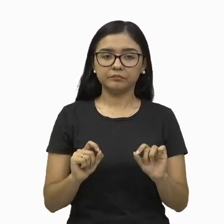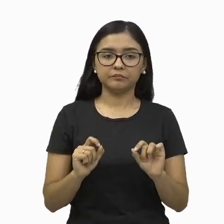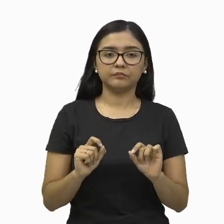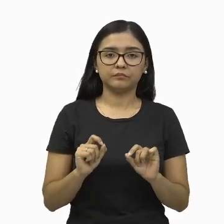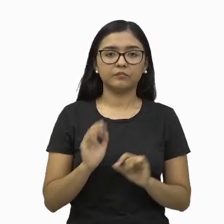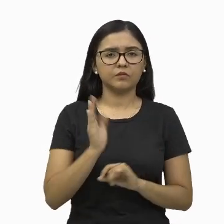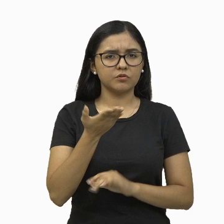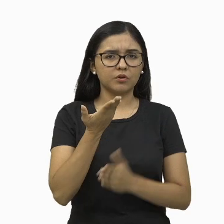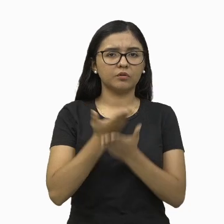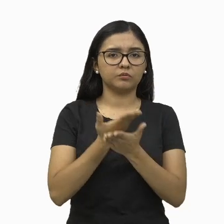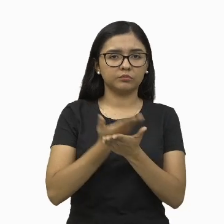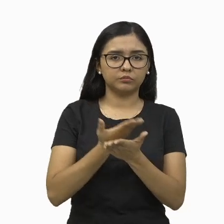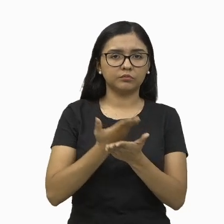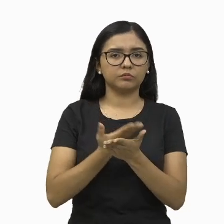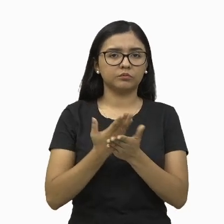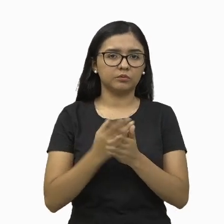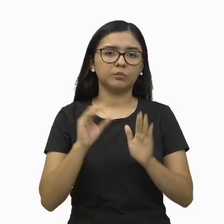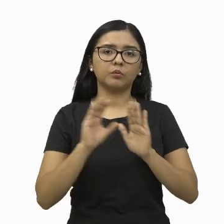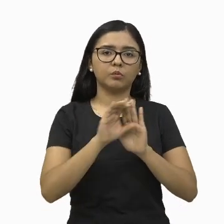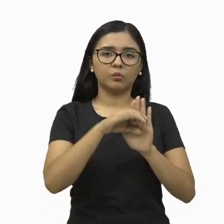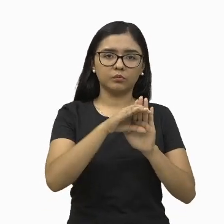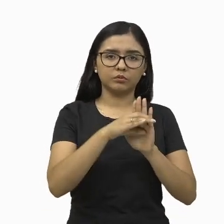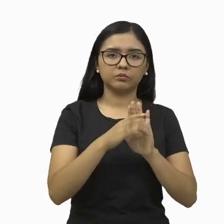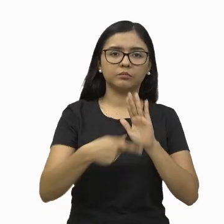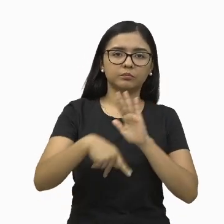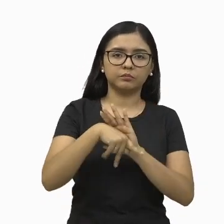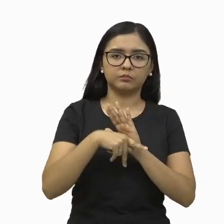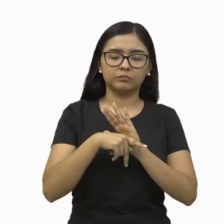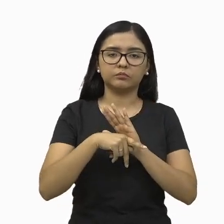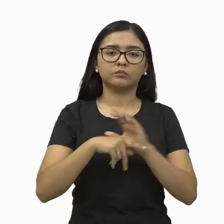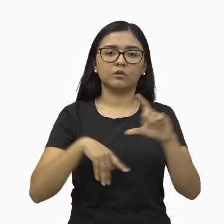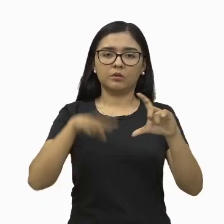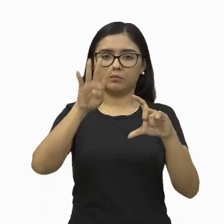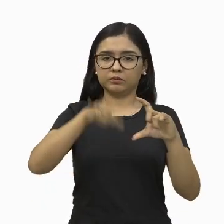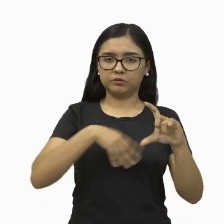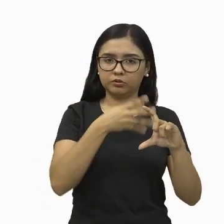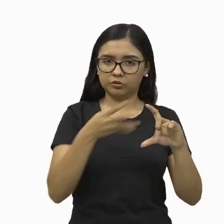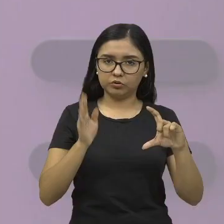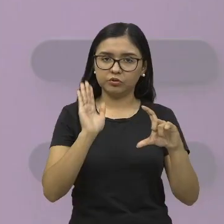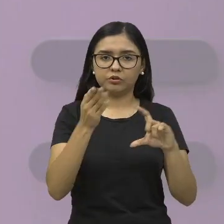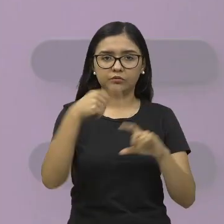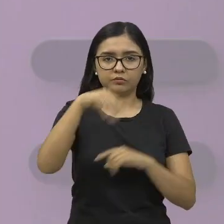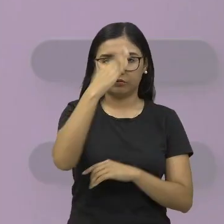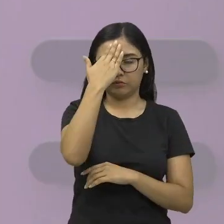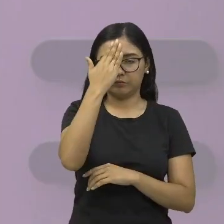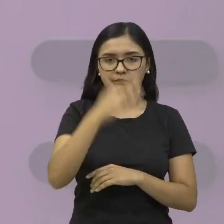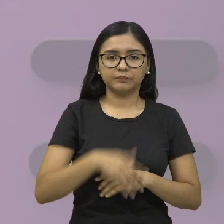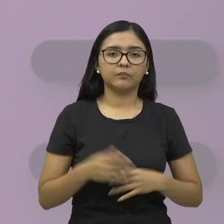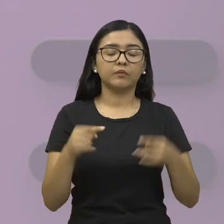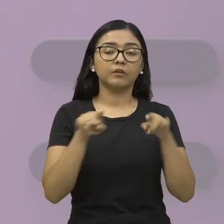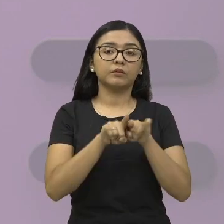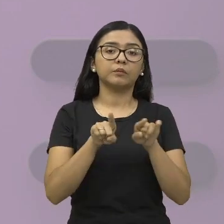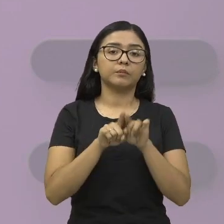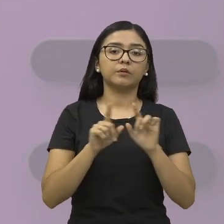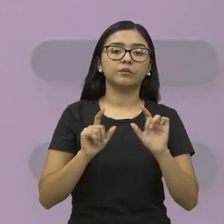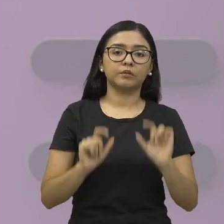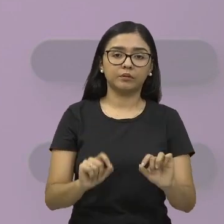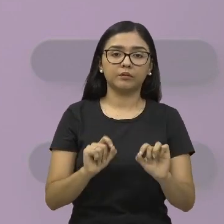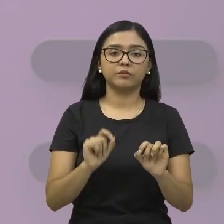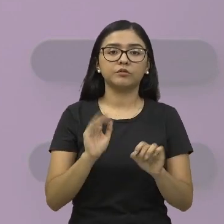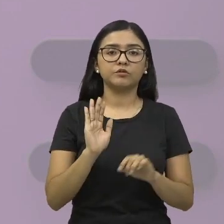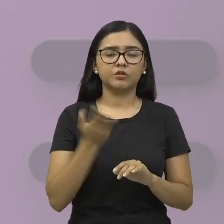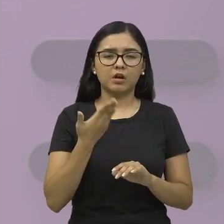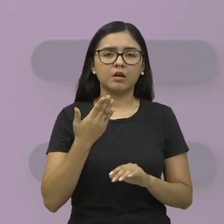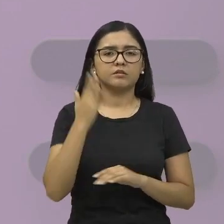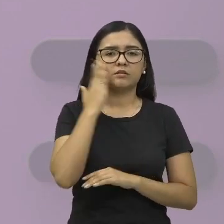já estudamos o conceito das matrizes, né? Já vimos o que